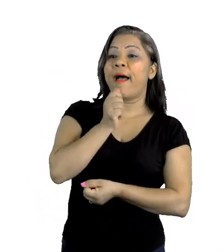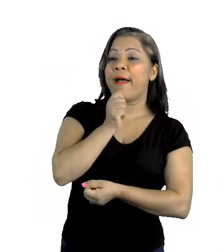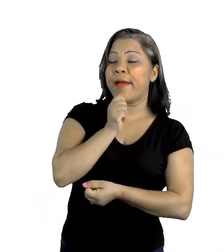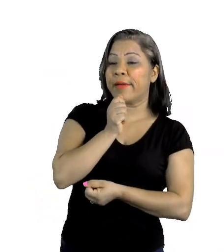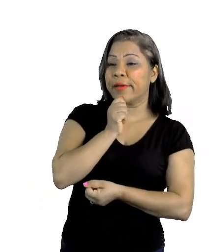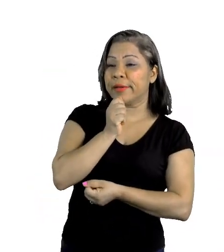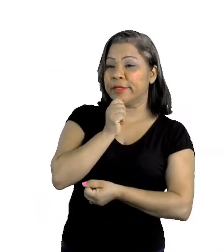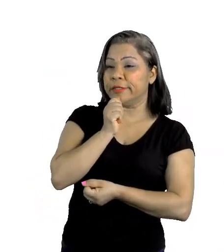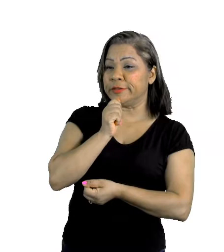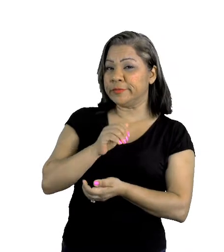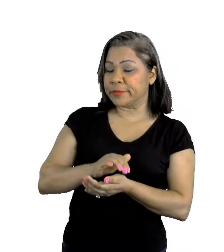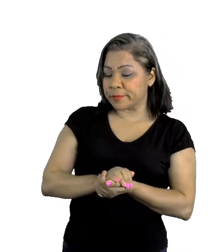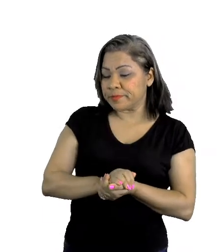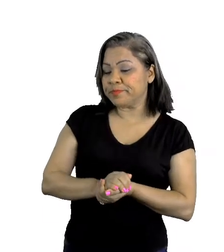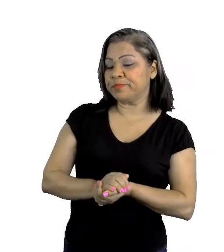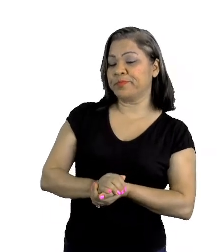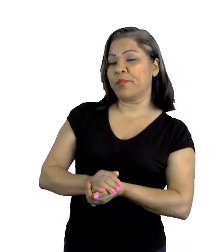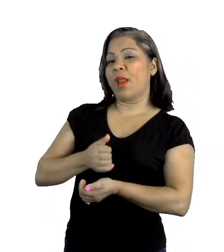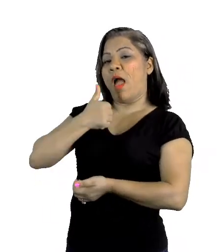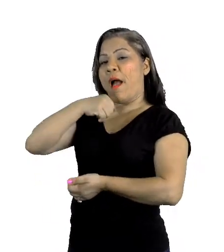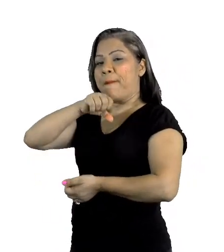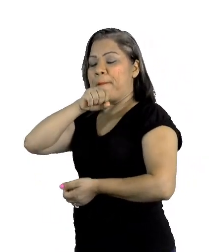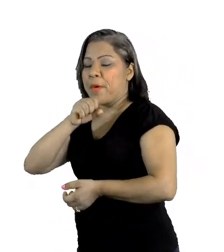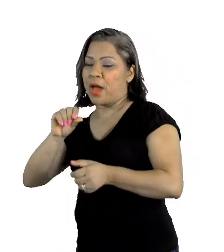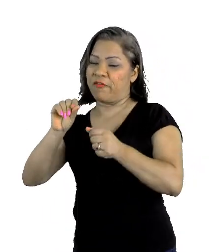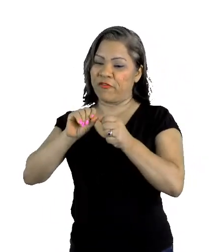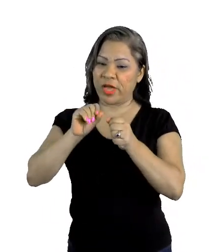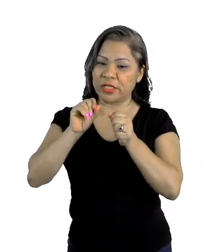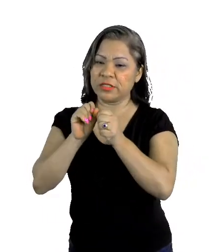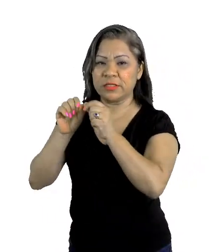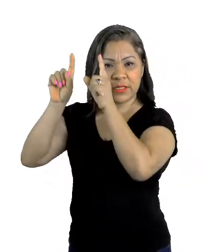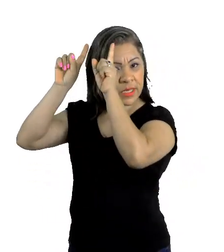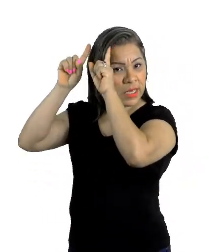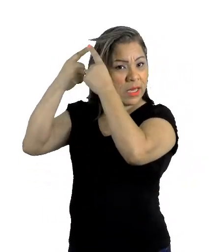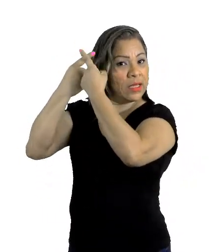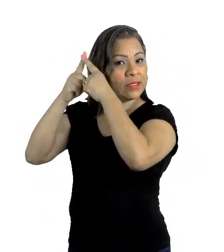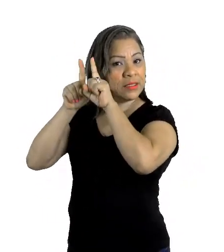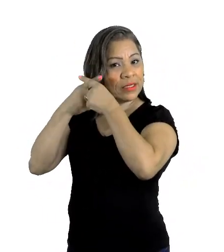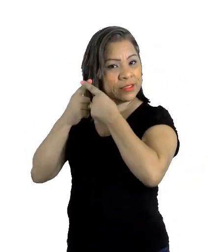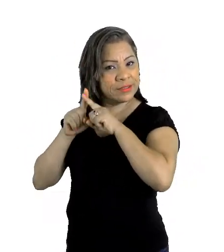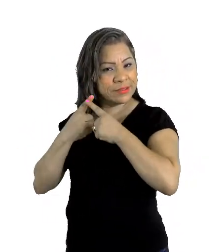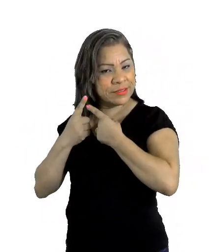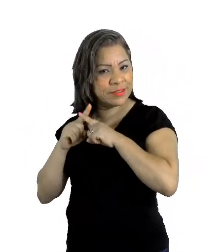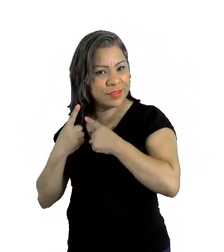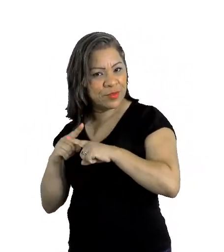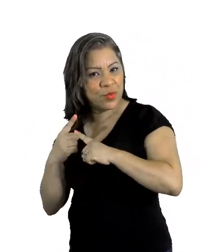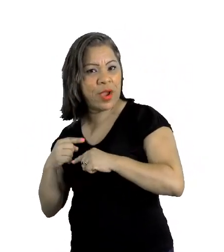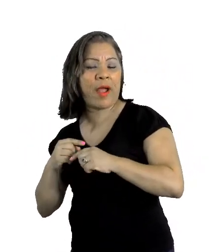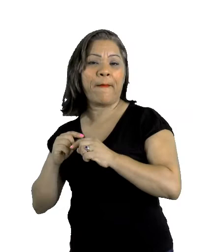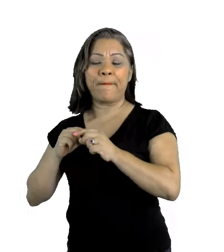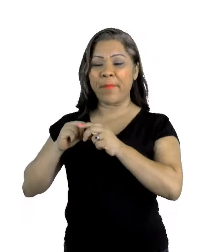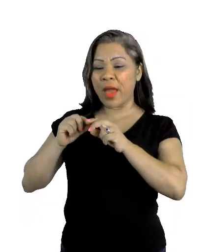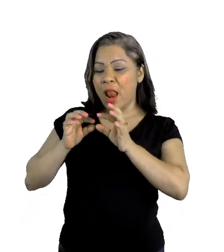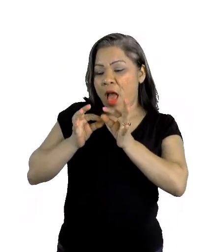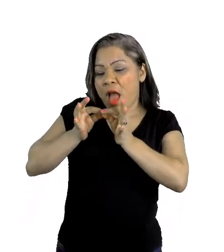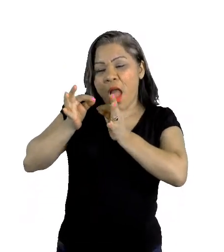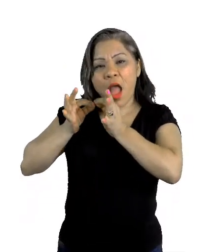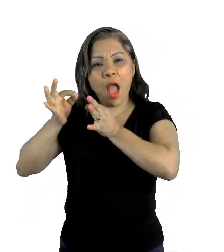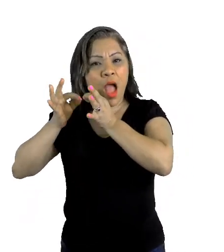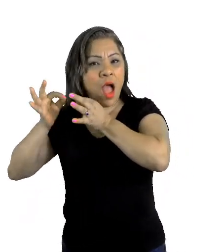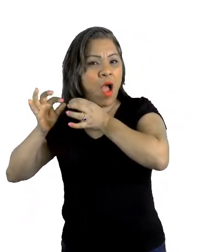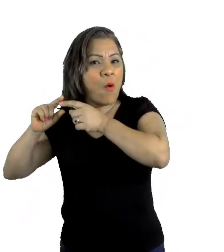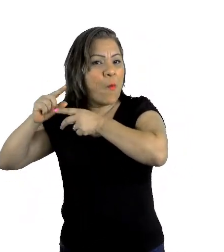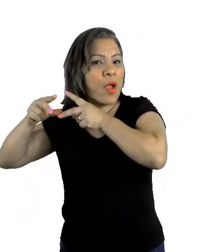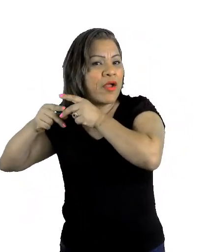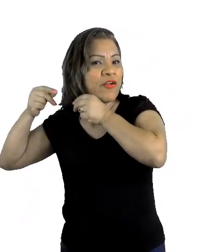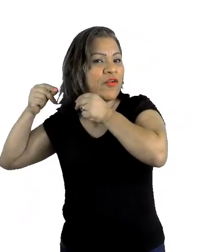a mãe fazia trancinhas no cabelo dela e enfeitava com fita colorida.